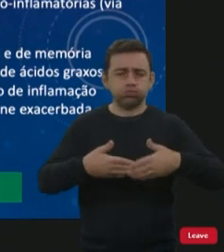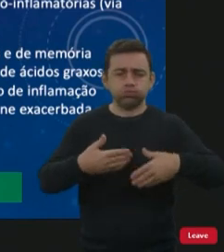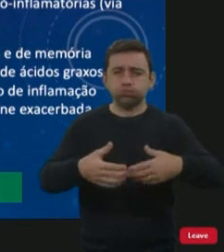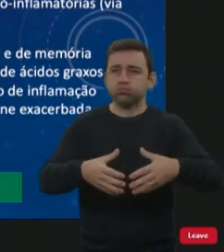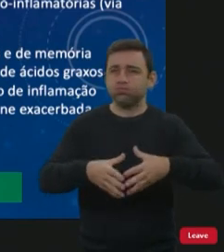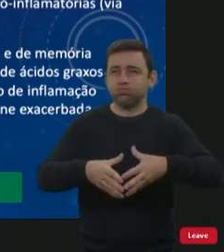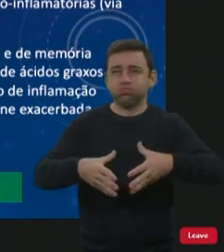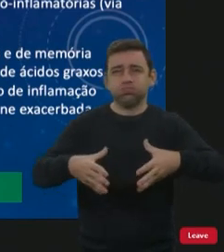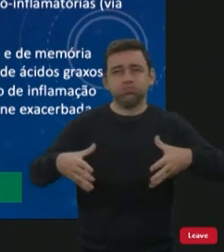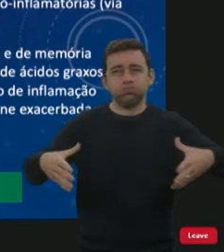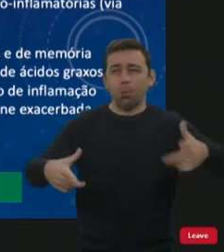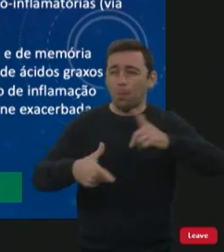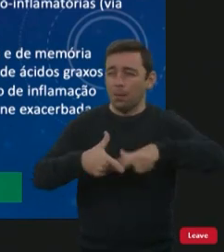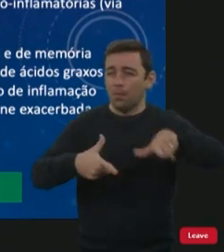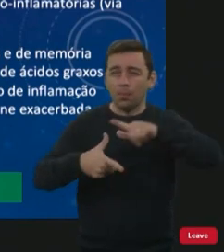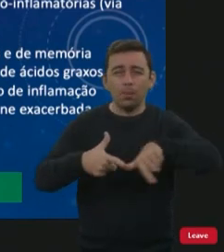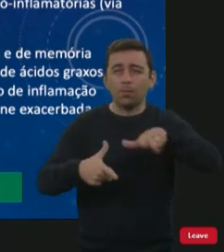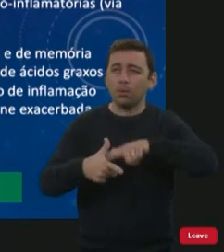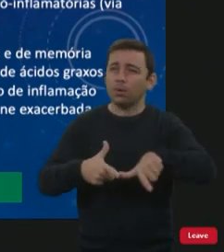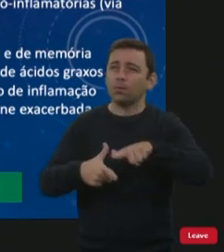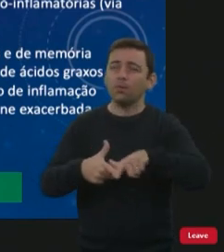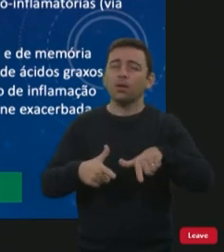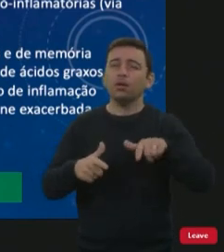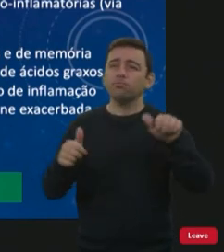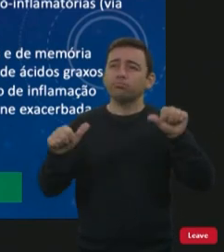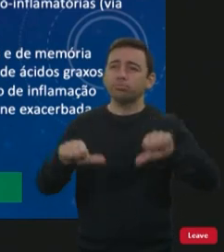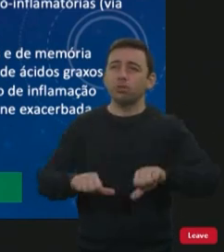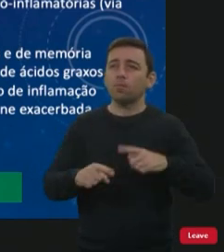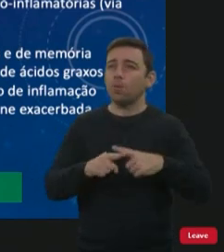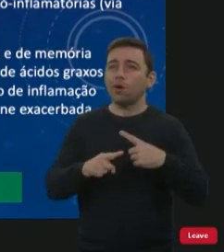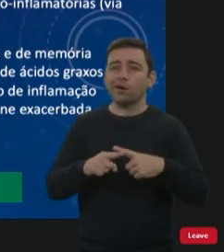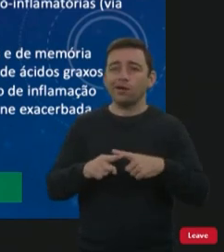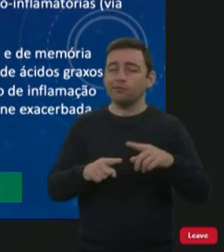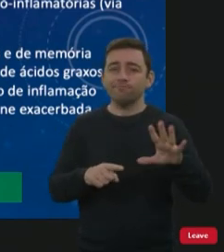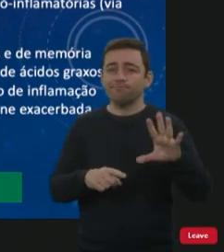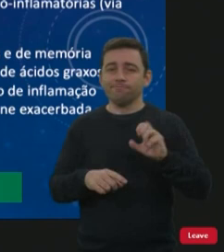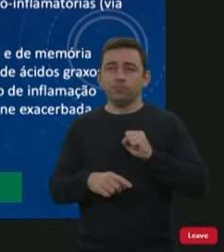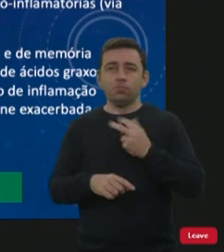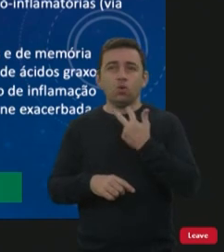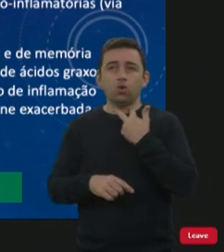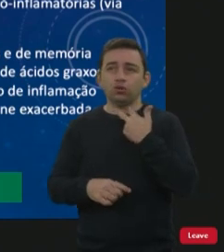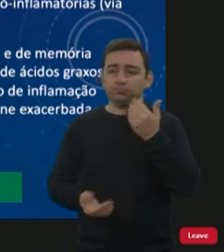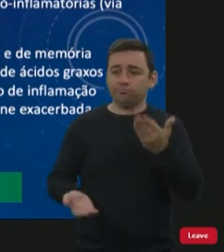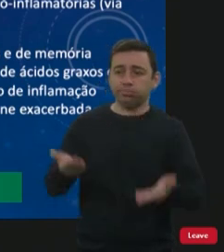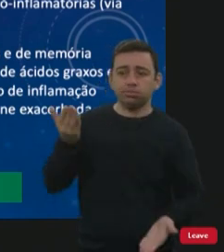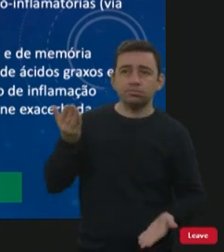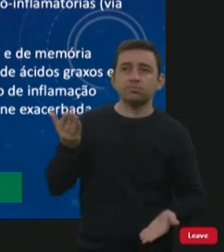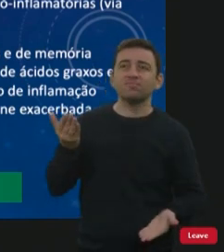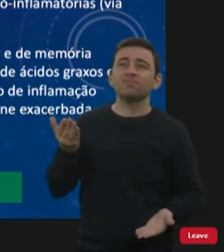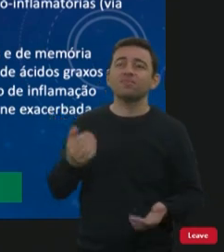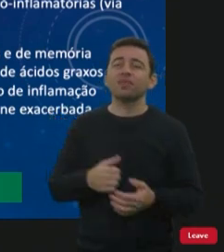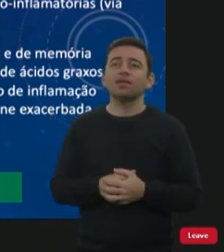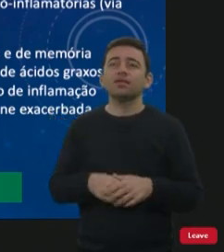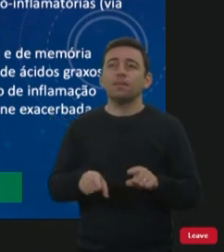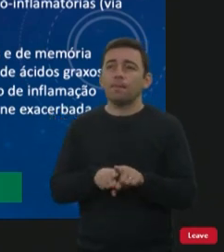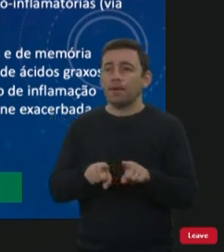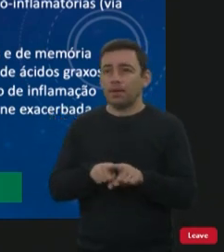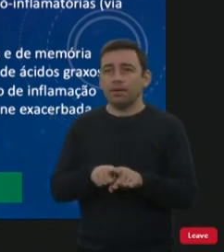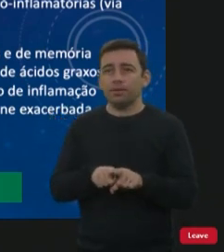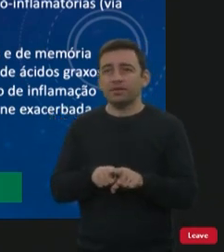com a vontade de comer, né? Porque eles não podem infectar, porque eles descompensam, né? E eles têm